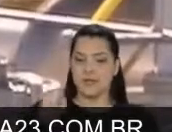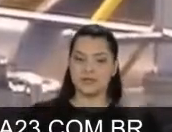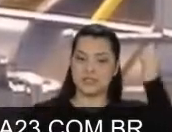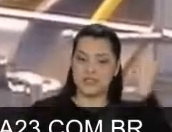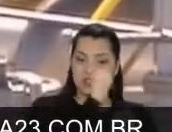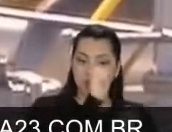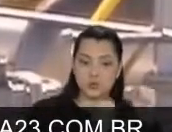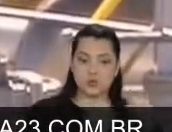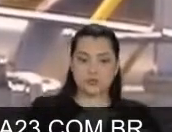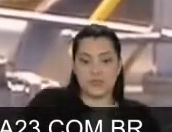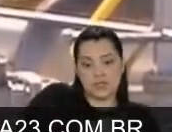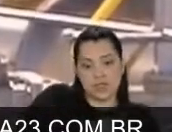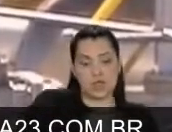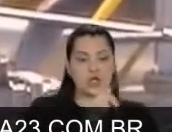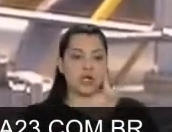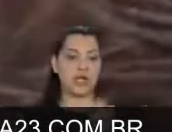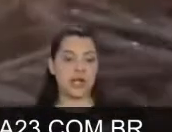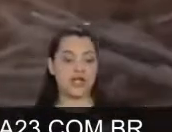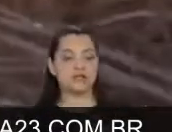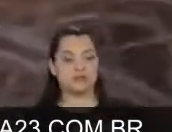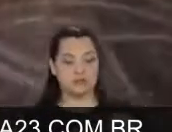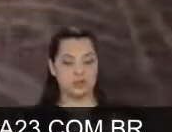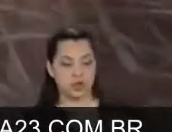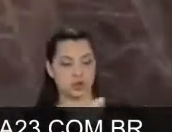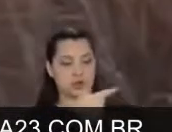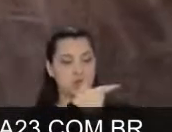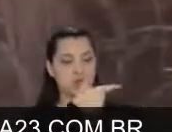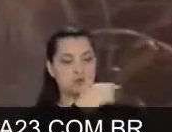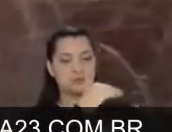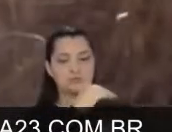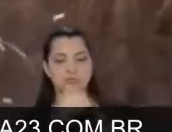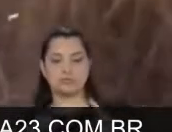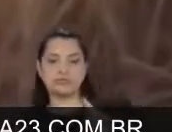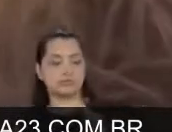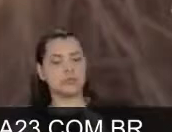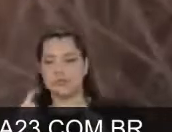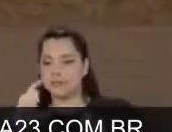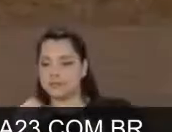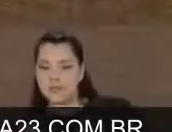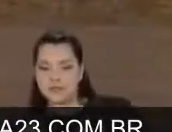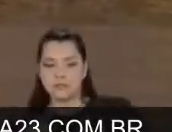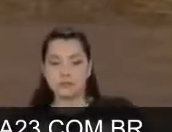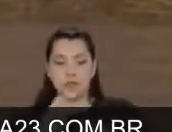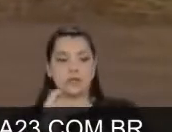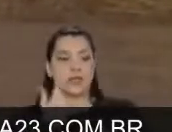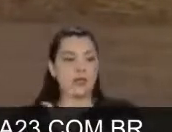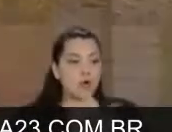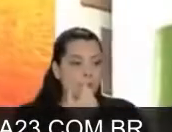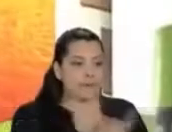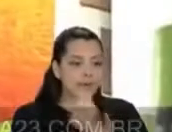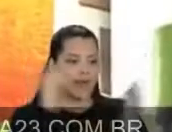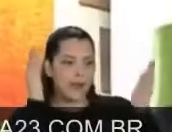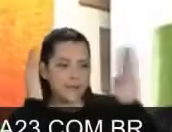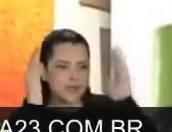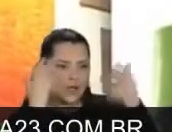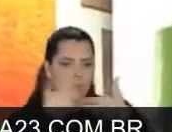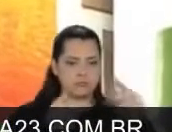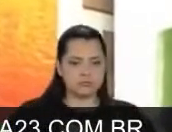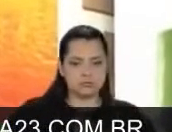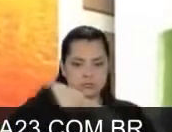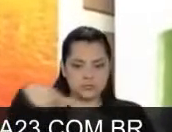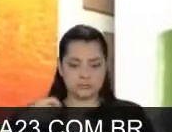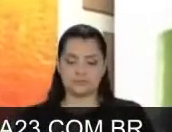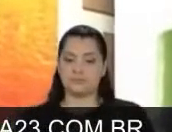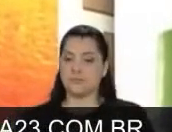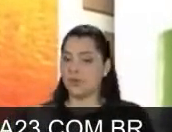de petróleo e gás natural passará de 12% para isenção na aquisição de máquinas e equipamentos. O imposto sobre